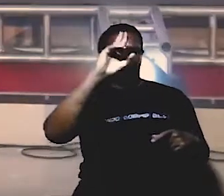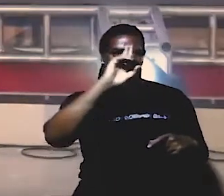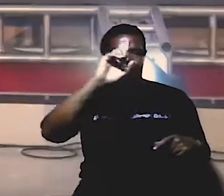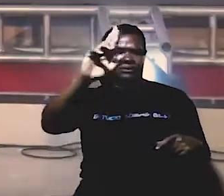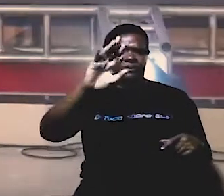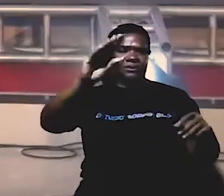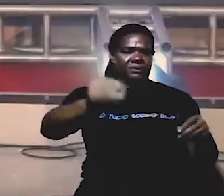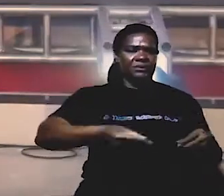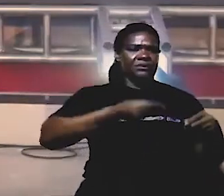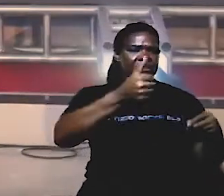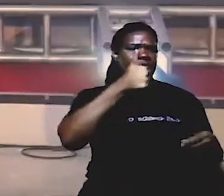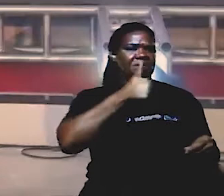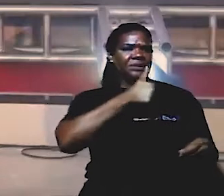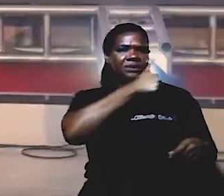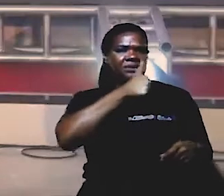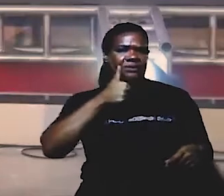ofereceu holocaustos,